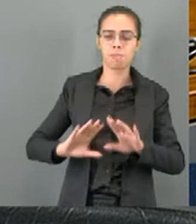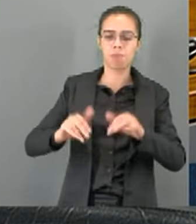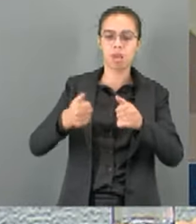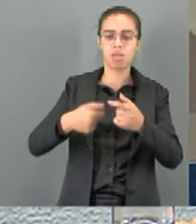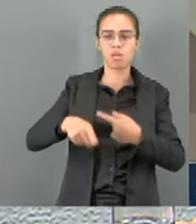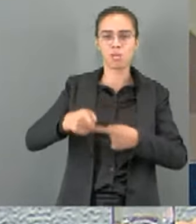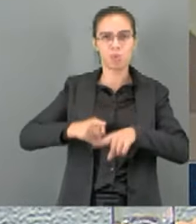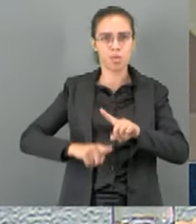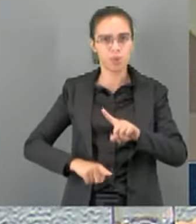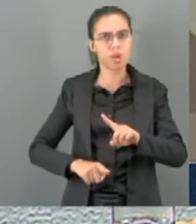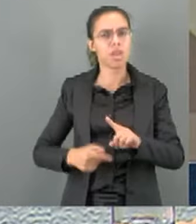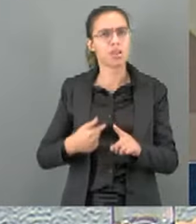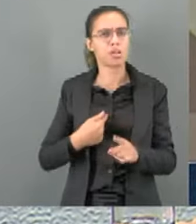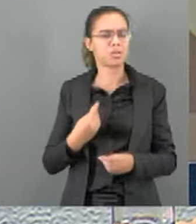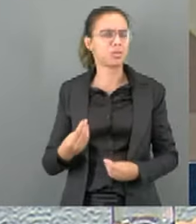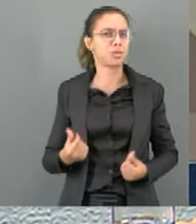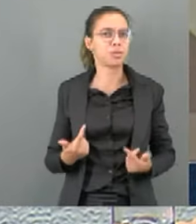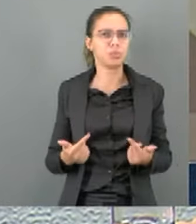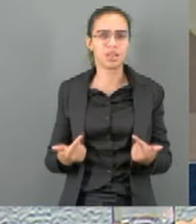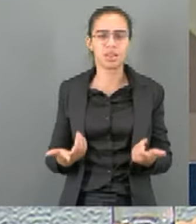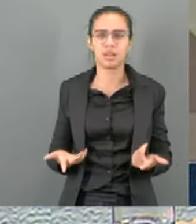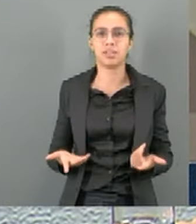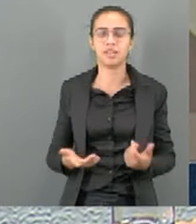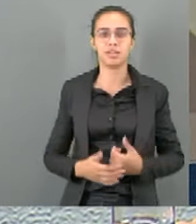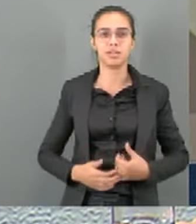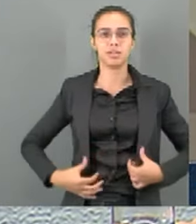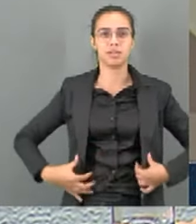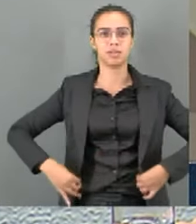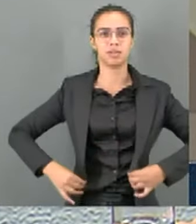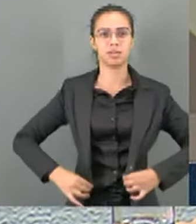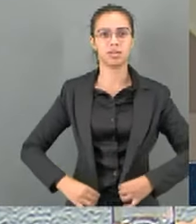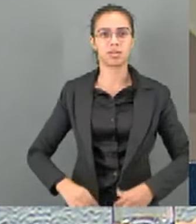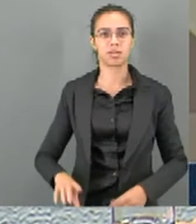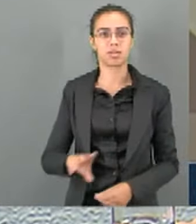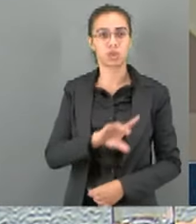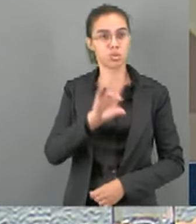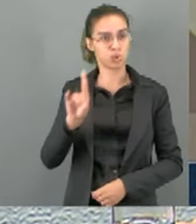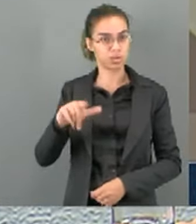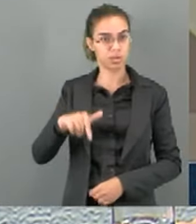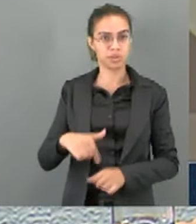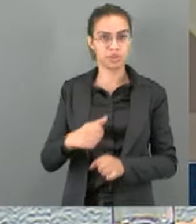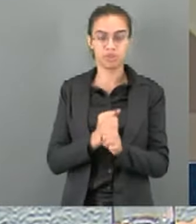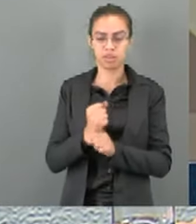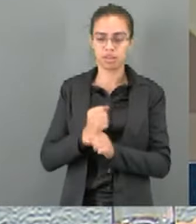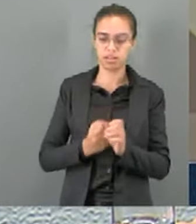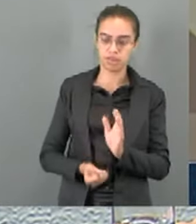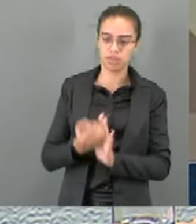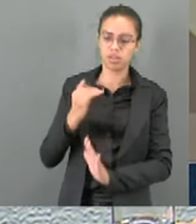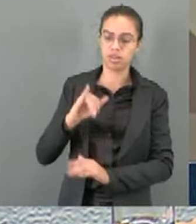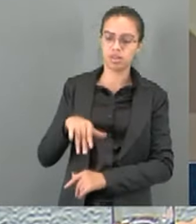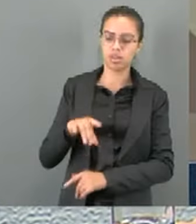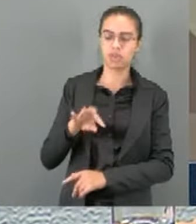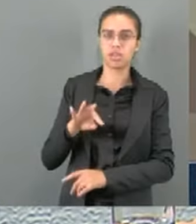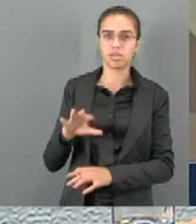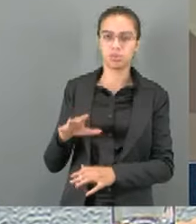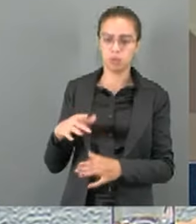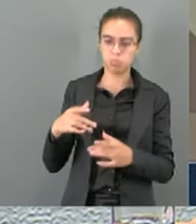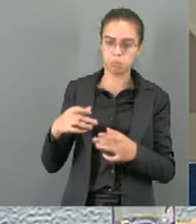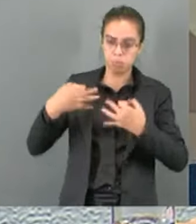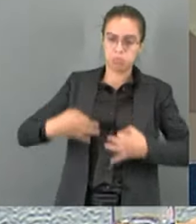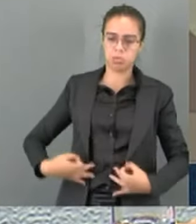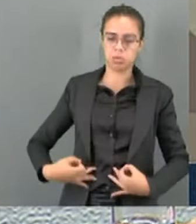não tenho exatamente a data, mas, salvo engano, esse ano eles criaram a unidade de integridade e aí eles passaram